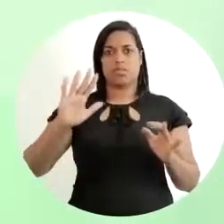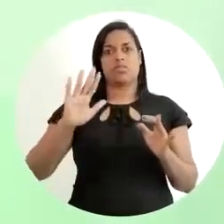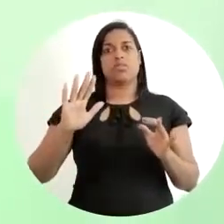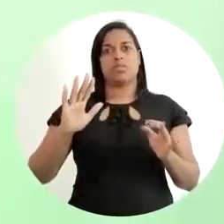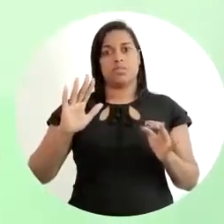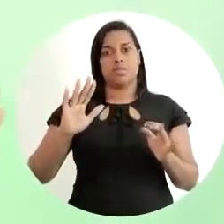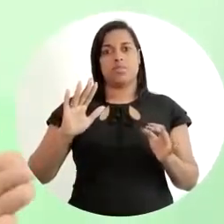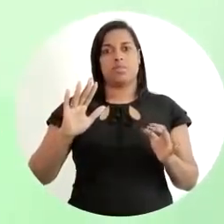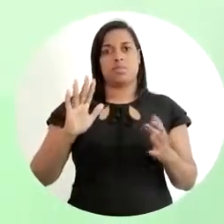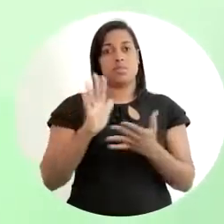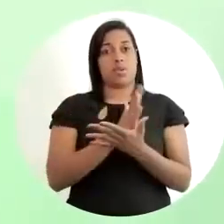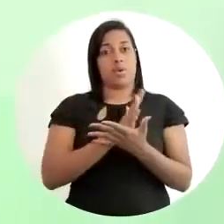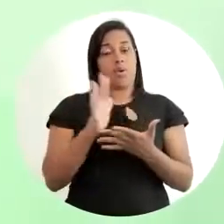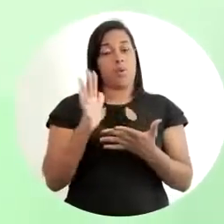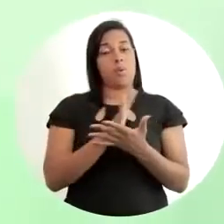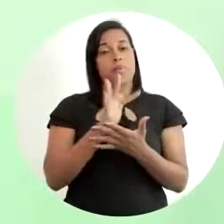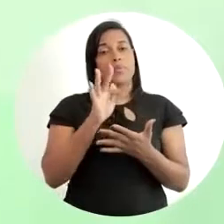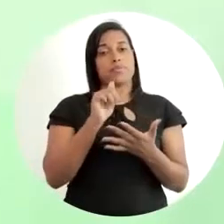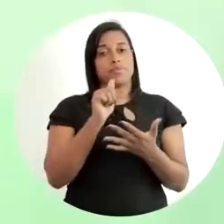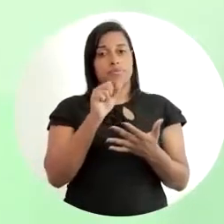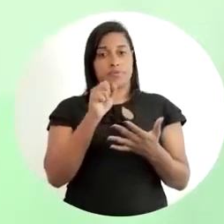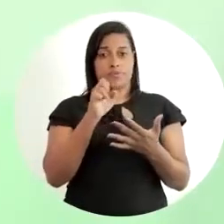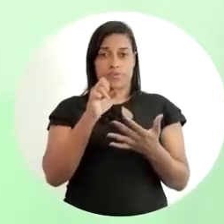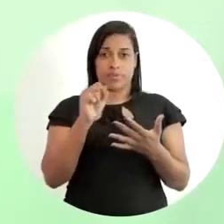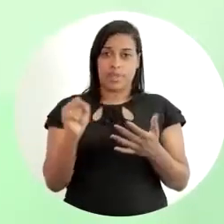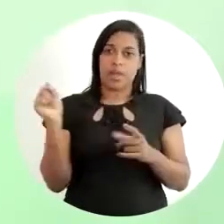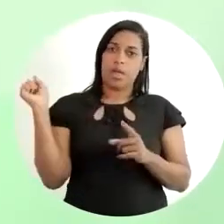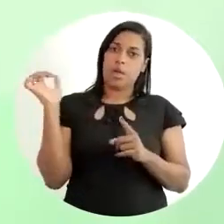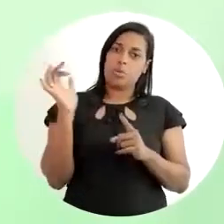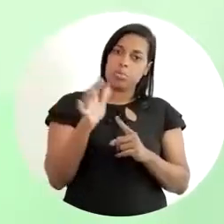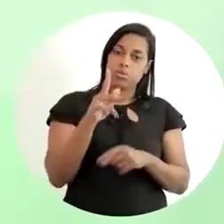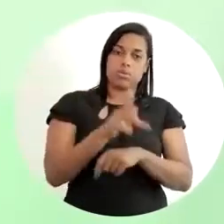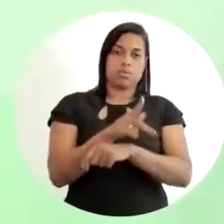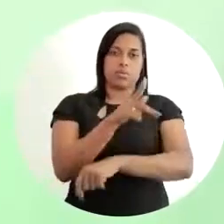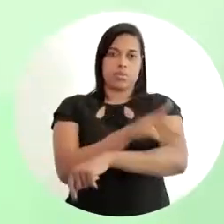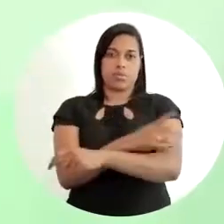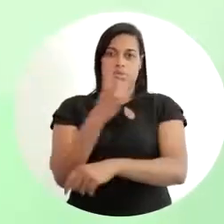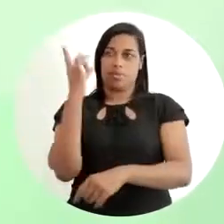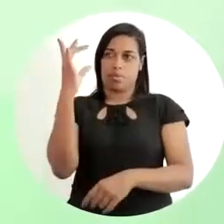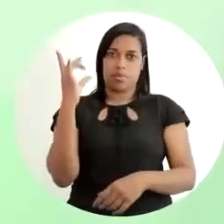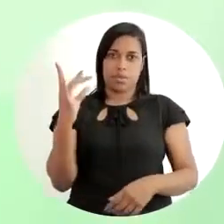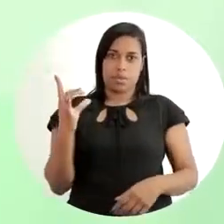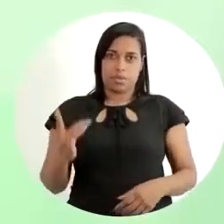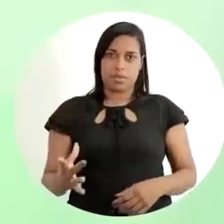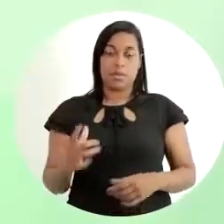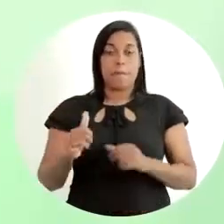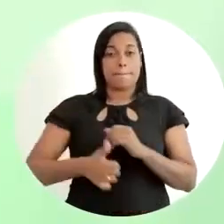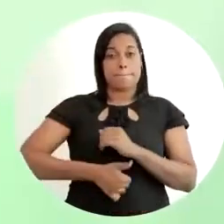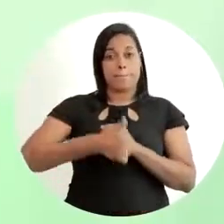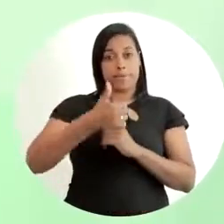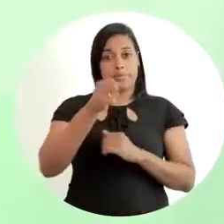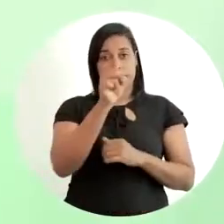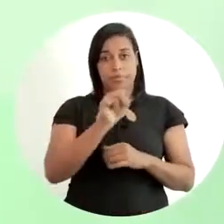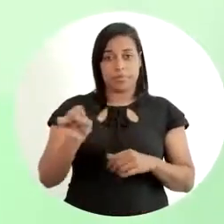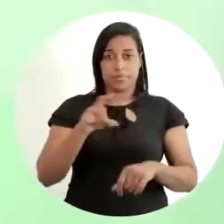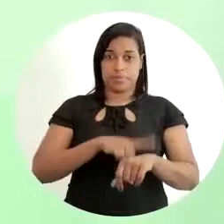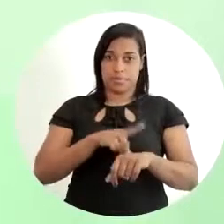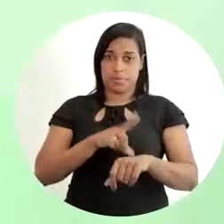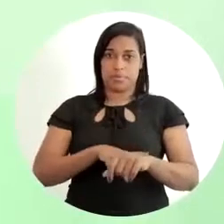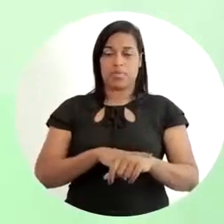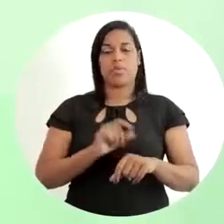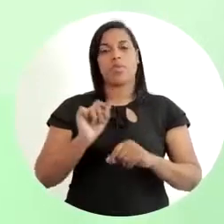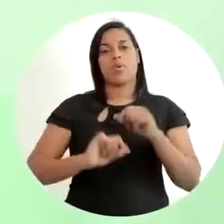Brasil em fases de influência pedagógica para cada um deles, o primeiro